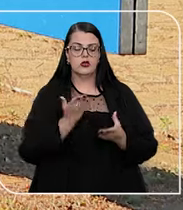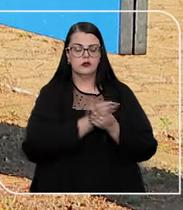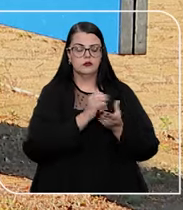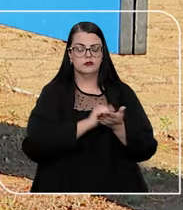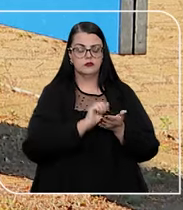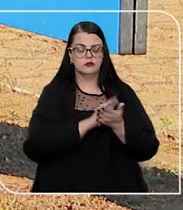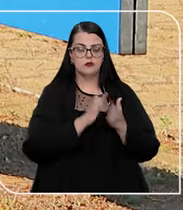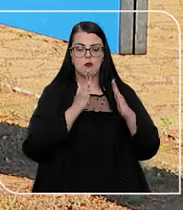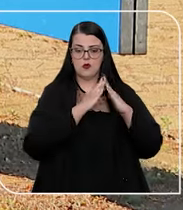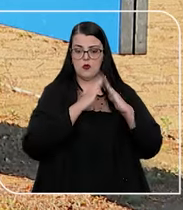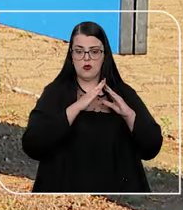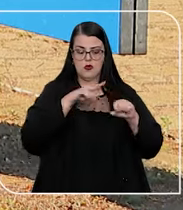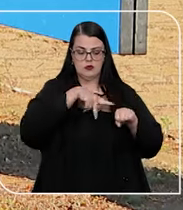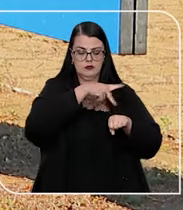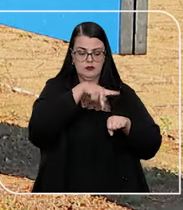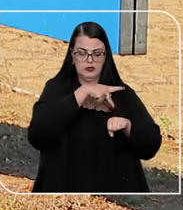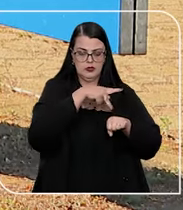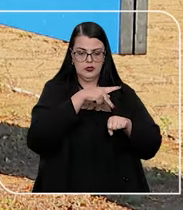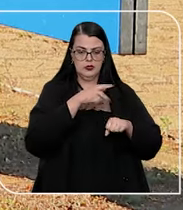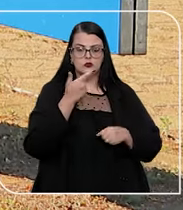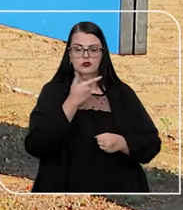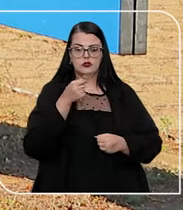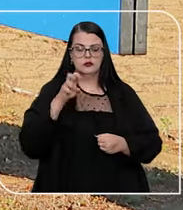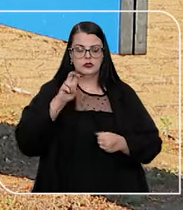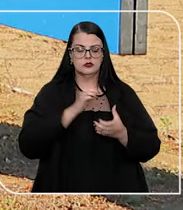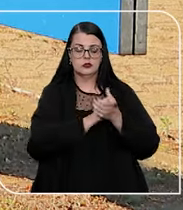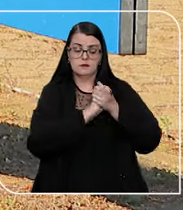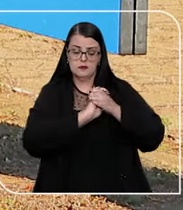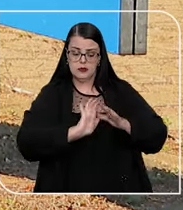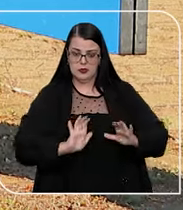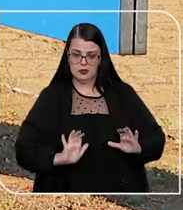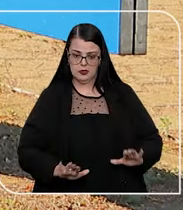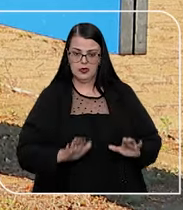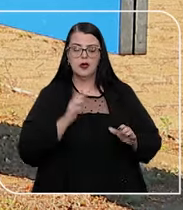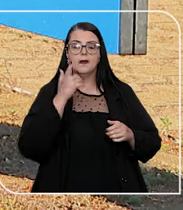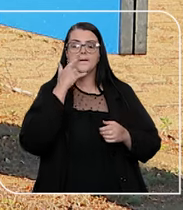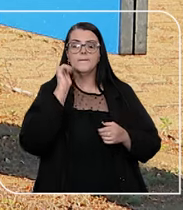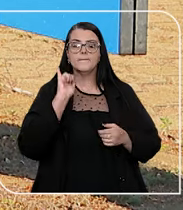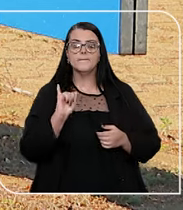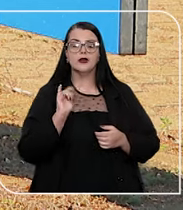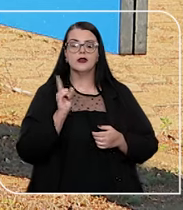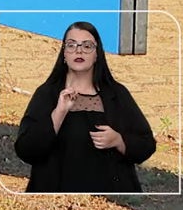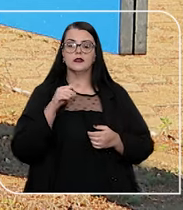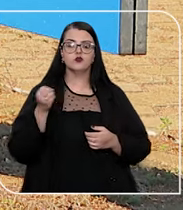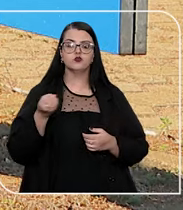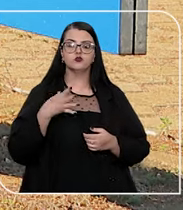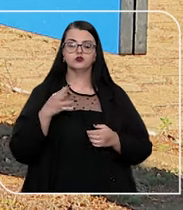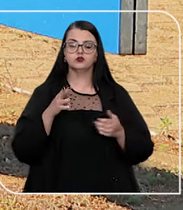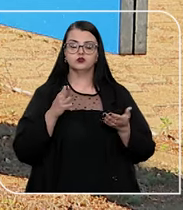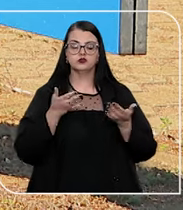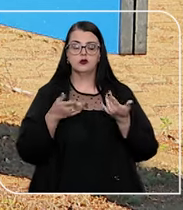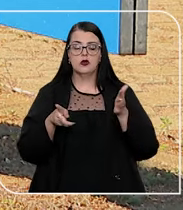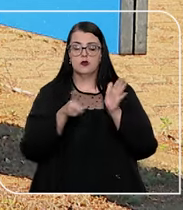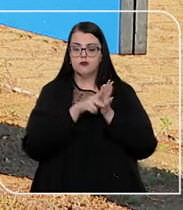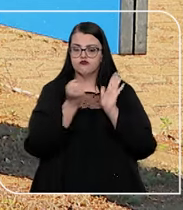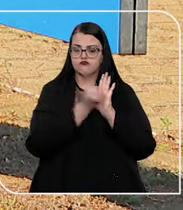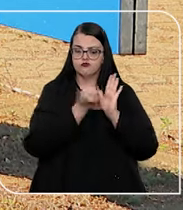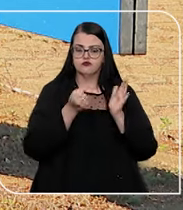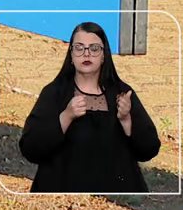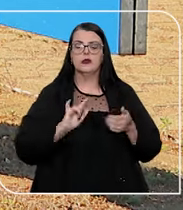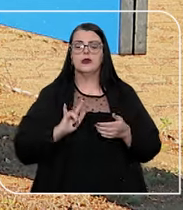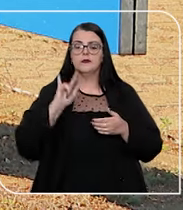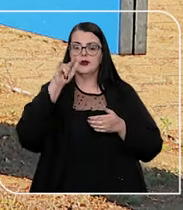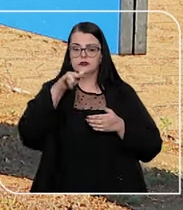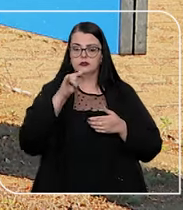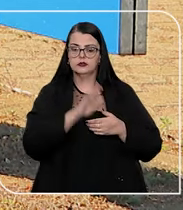o processo a família mora no país desde 2015 e após a separação do casal o pai se recusou a renovar os passaportes das